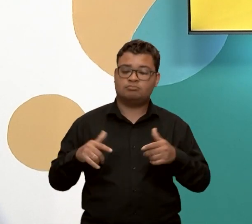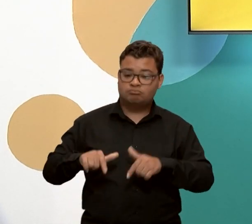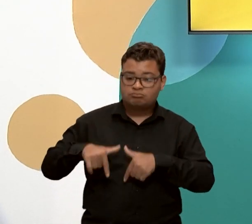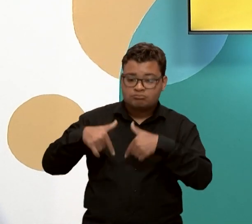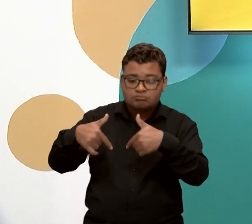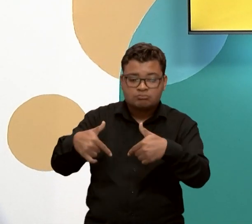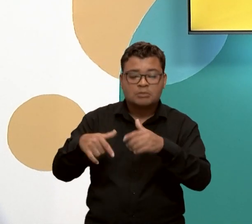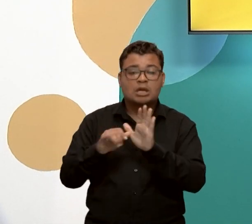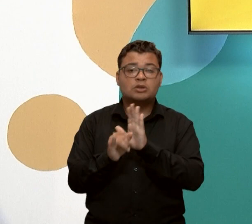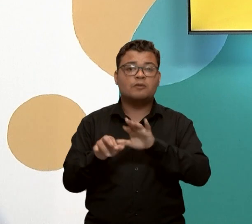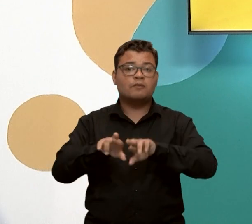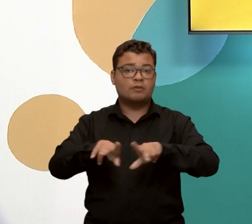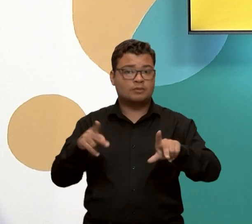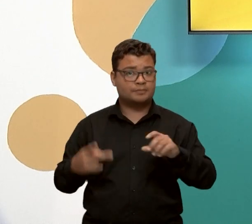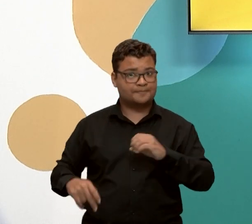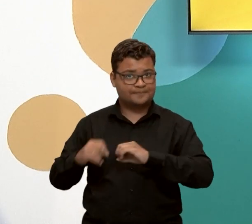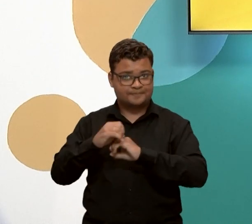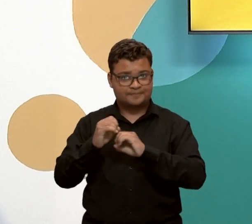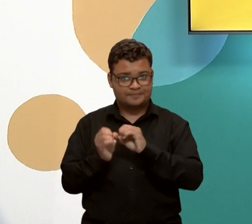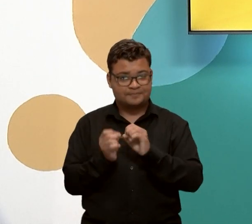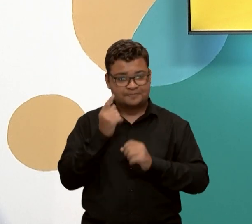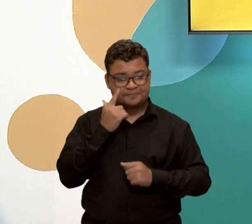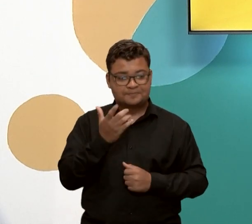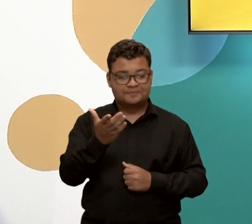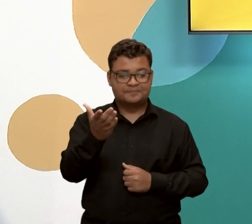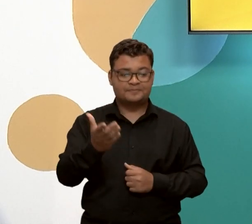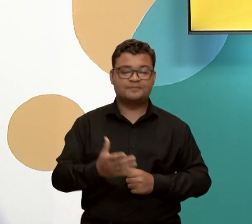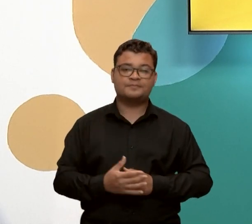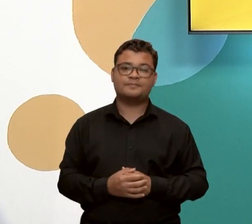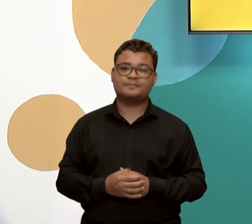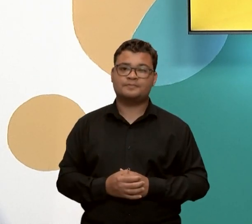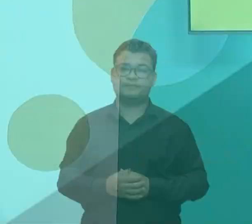serviços e editais aqui da Universidade Federal de Goiás.